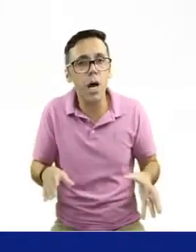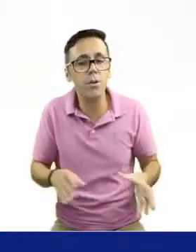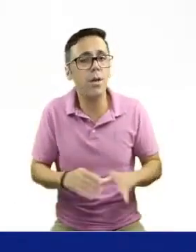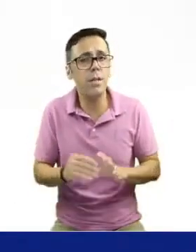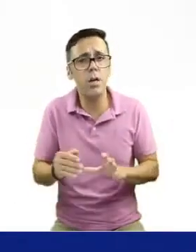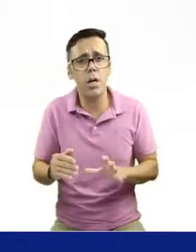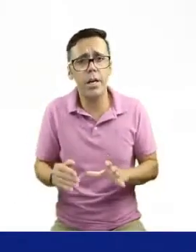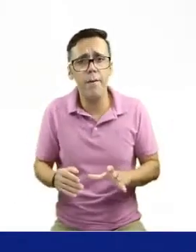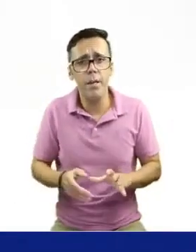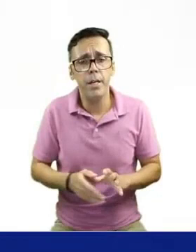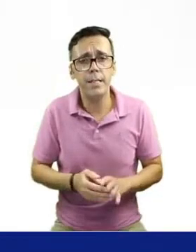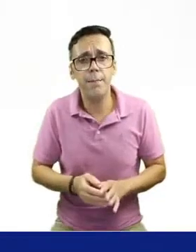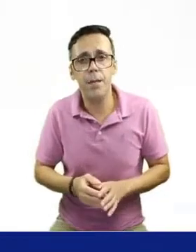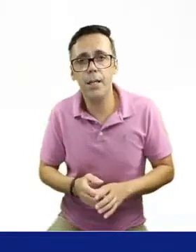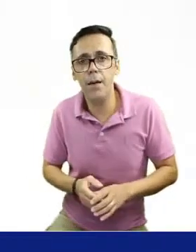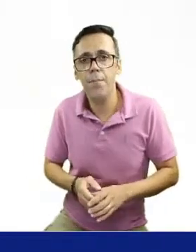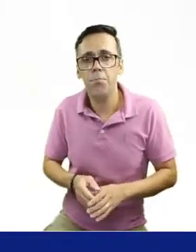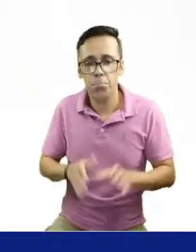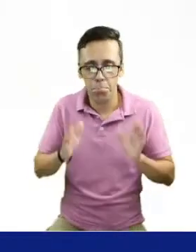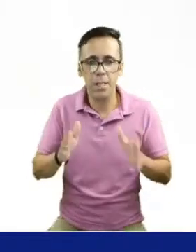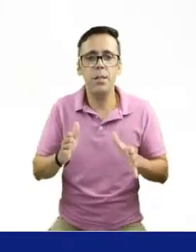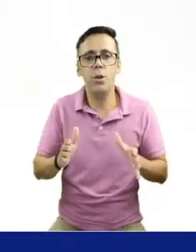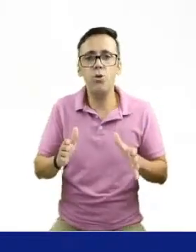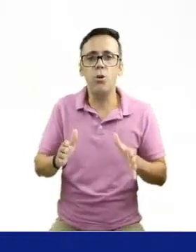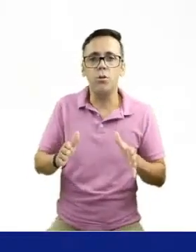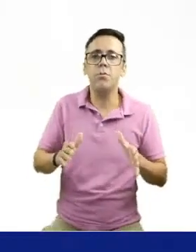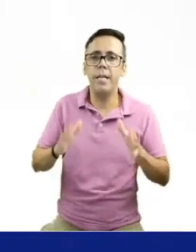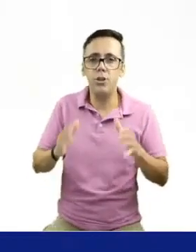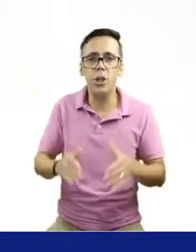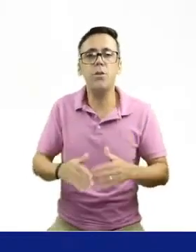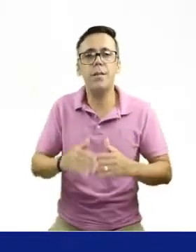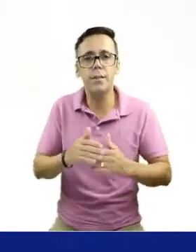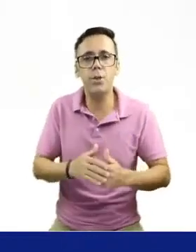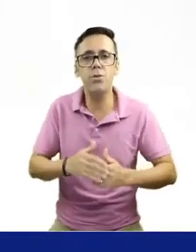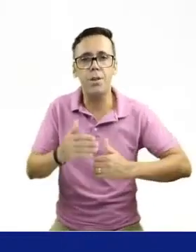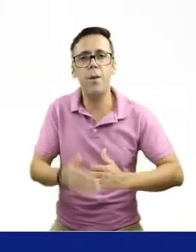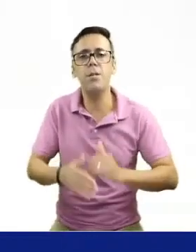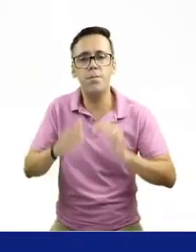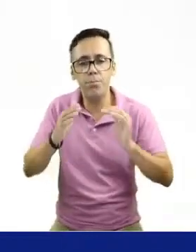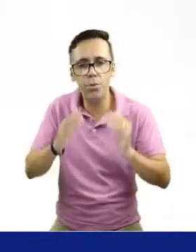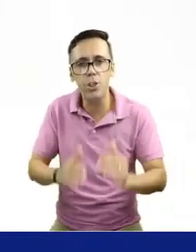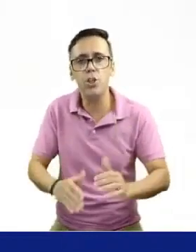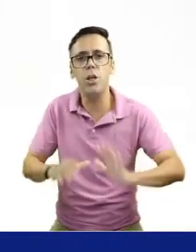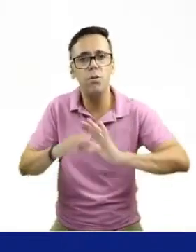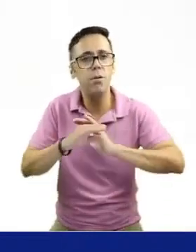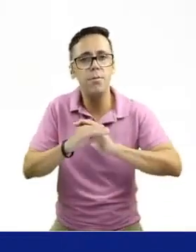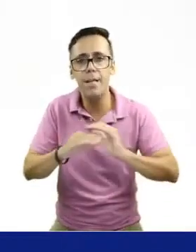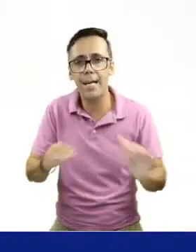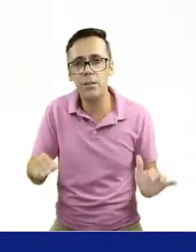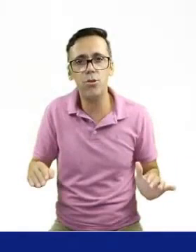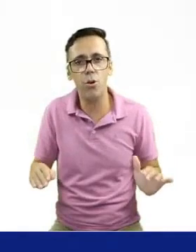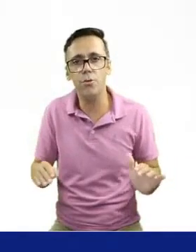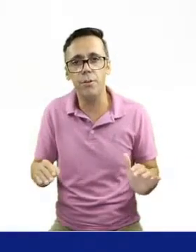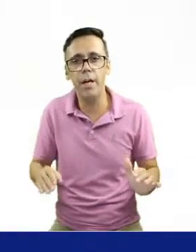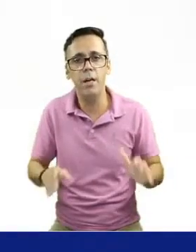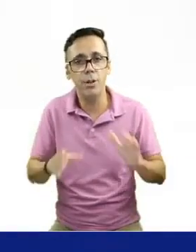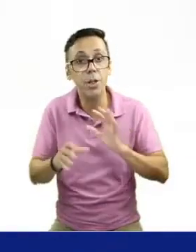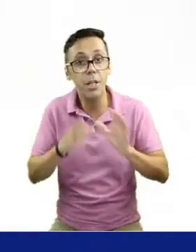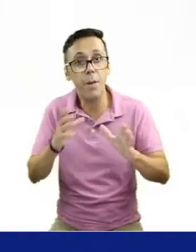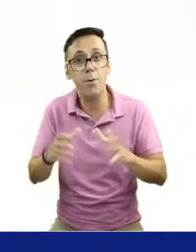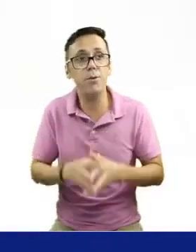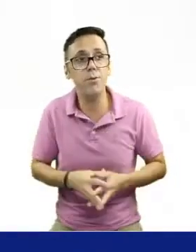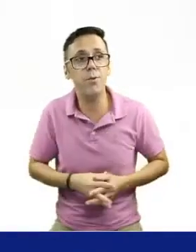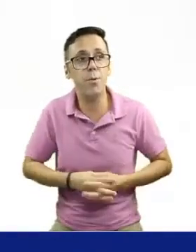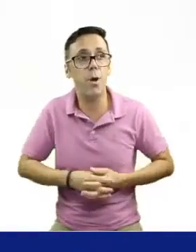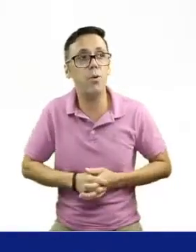todo o território nacional Então até agora essa banca Tá seguindo o jogo certinho está seguindo os trâmites Bonitinho nada de novo